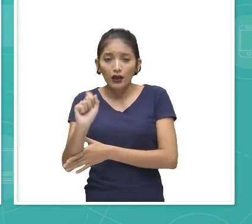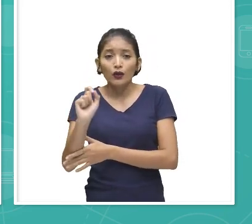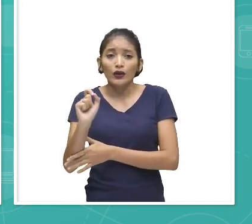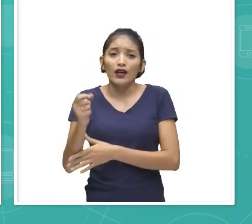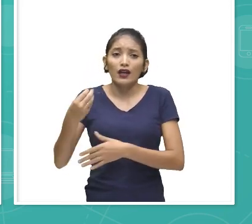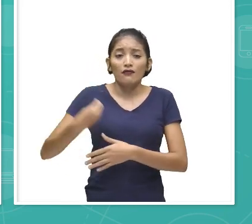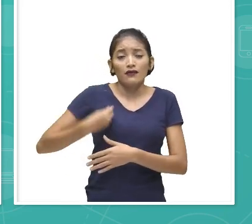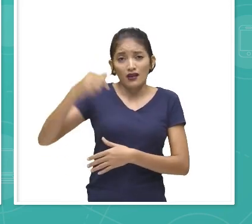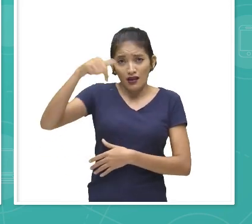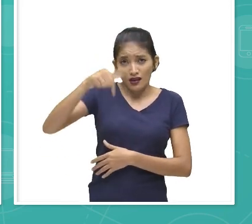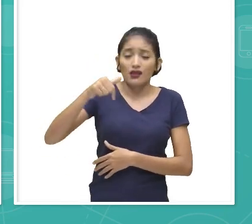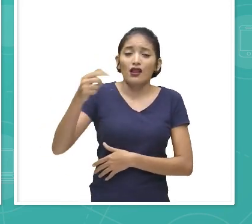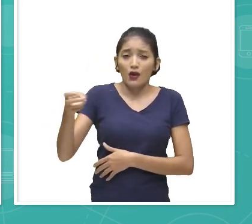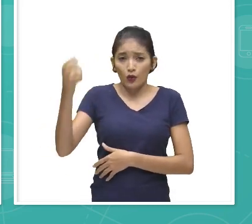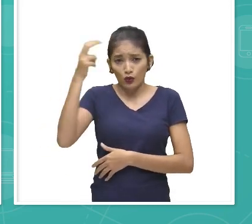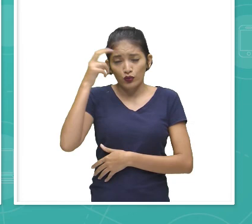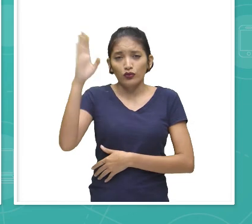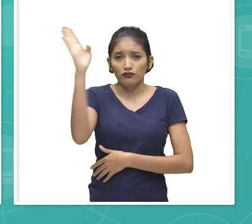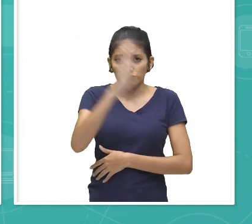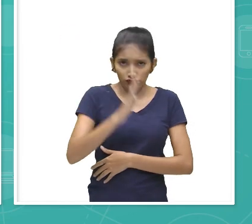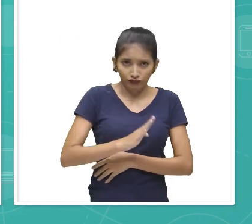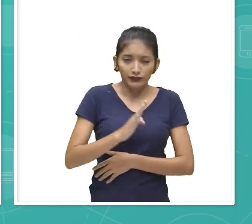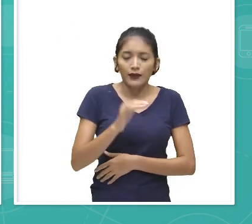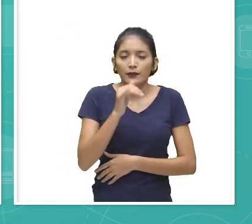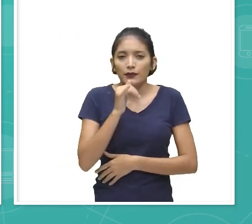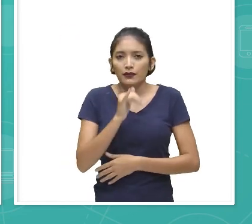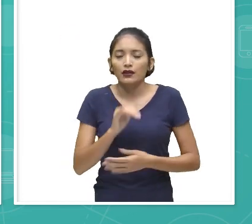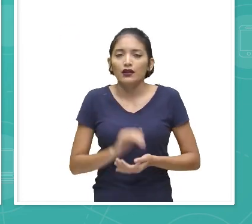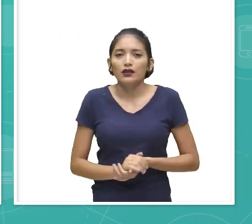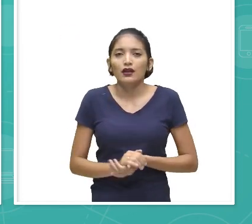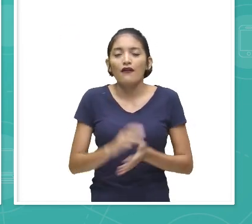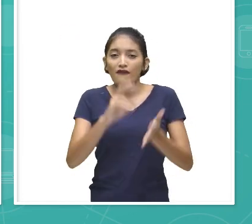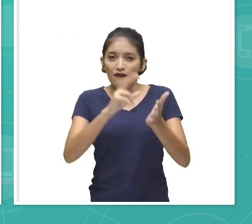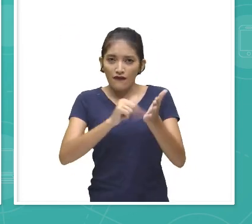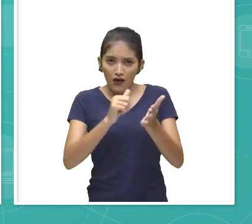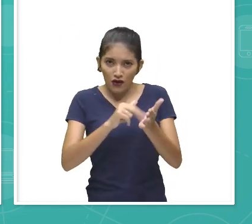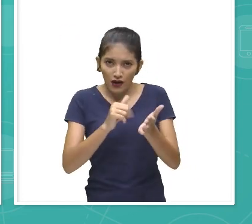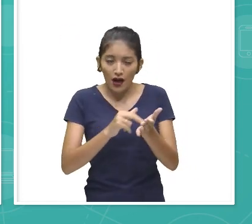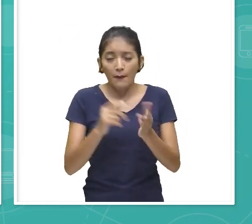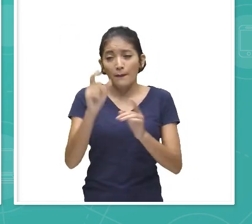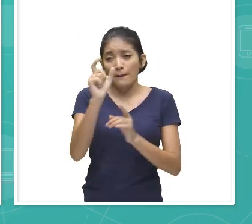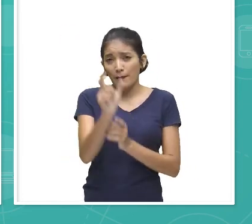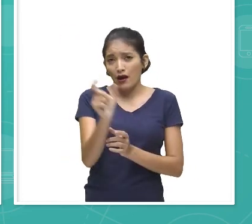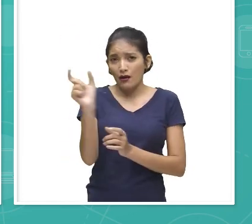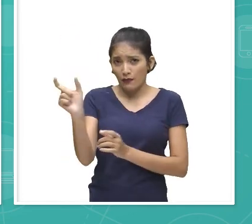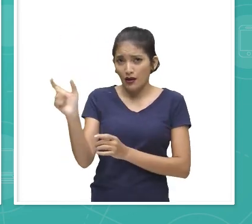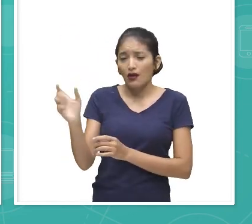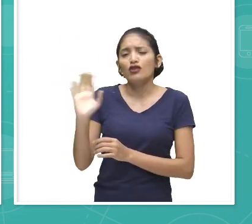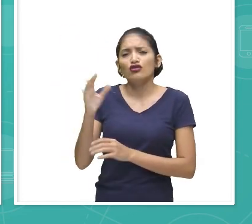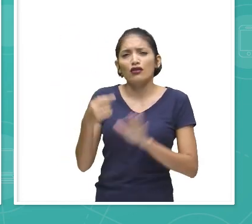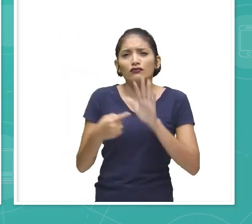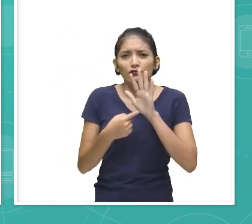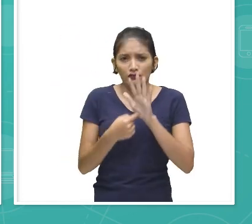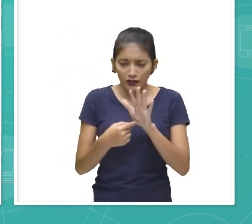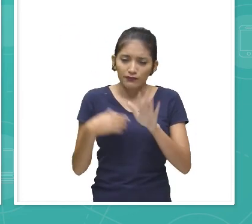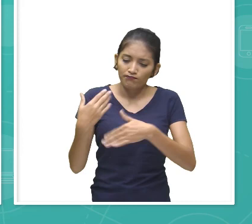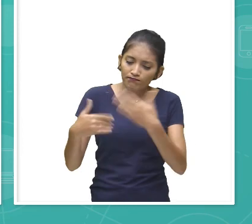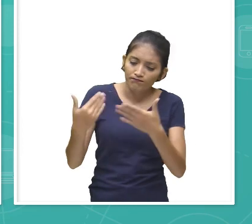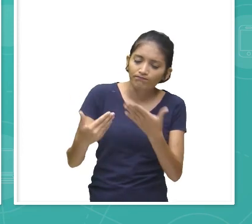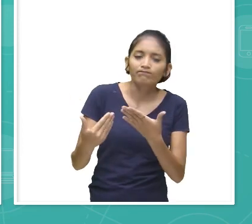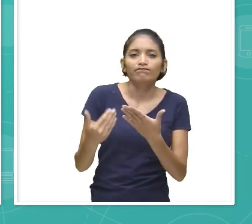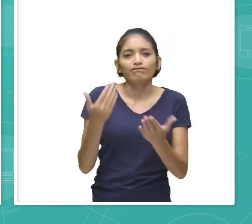cultura brasileira, né? A gente pode ver, por exemplo, no vocabulário, algumas palavras que foram mostradas durante a aula